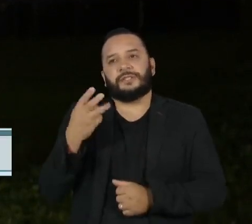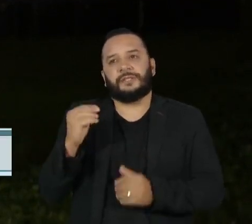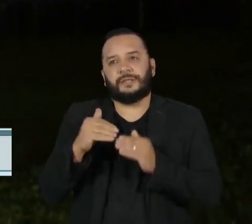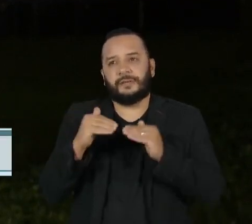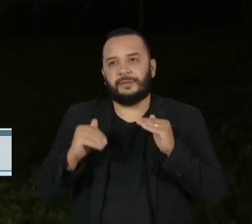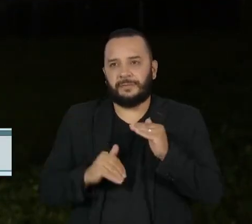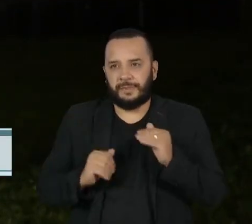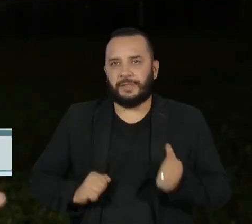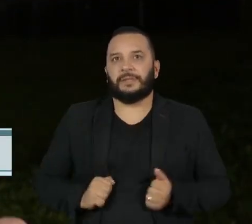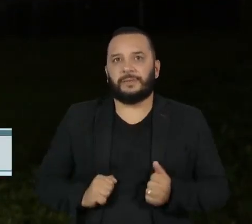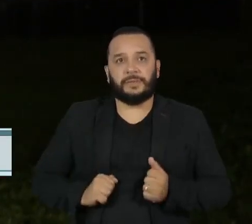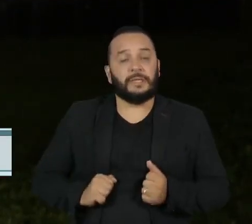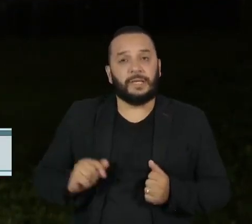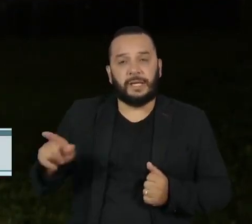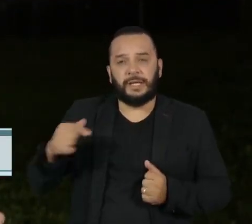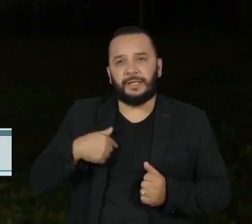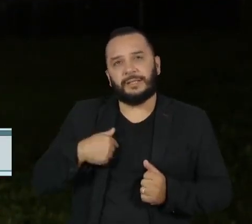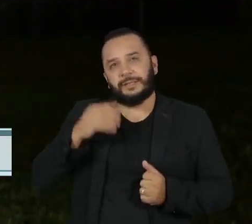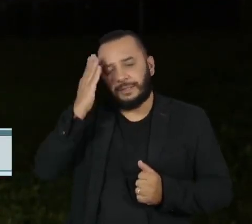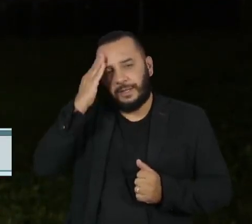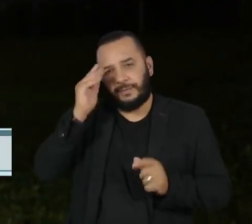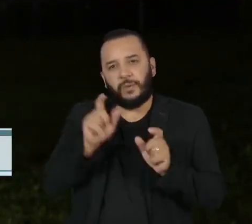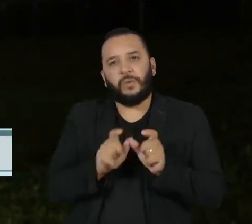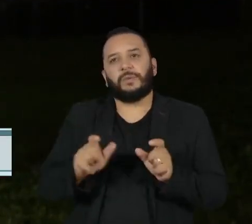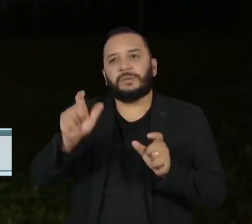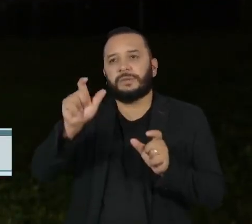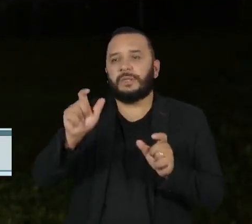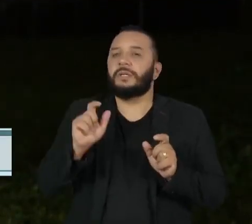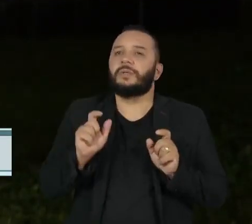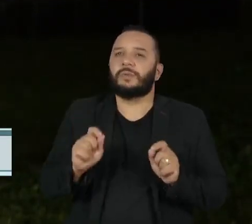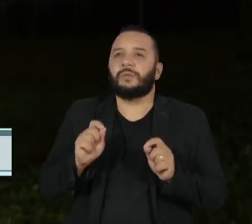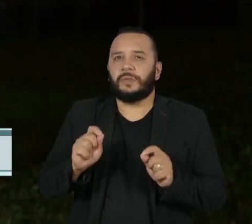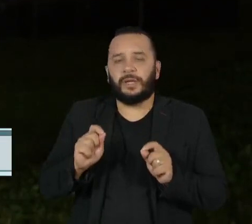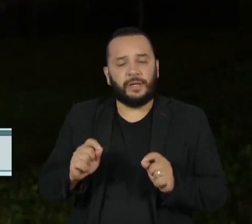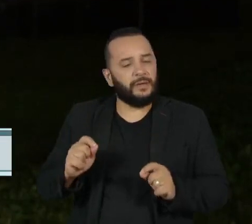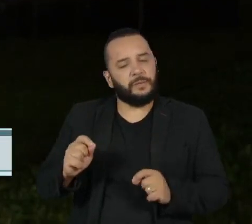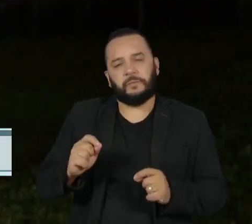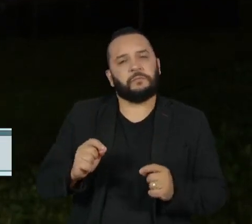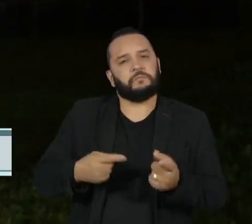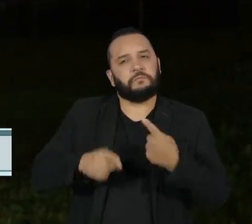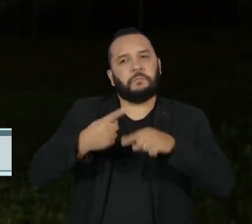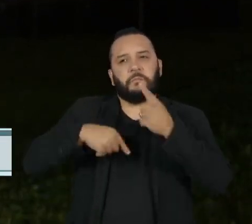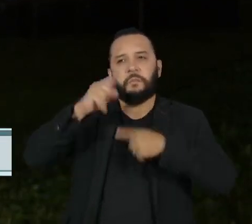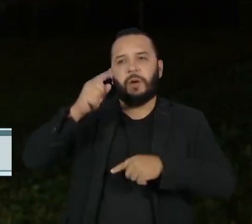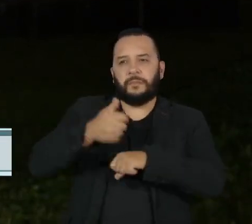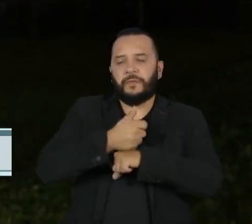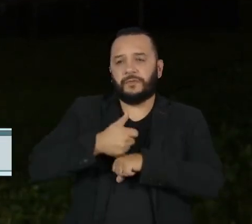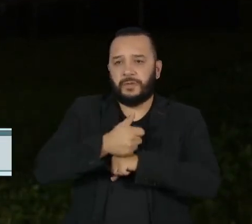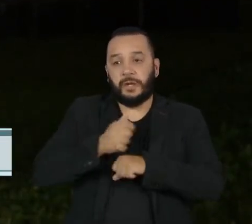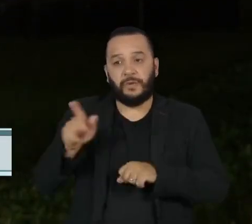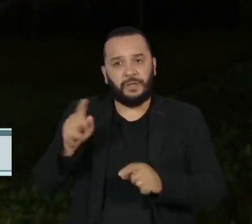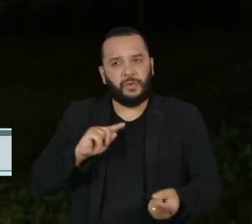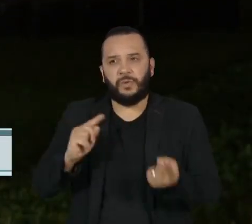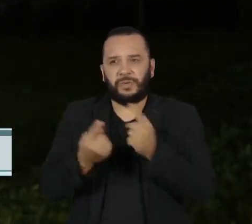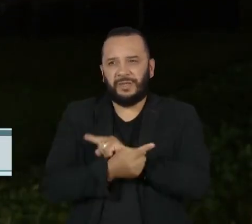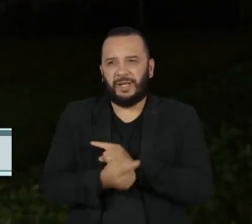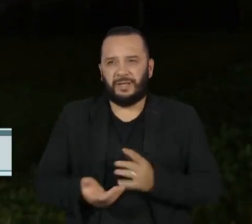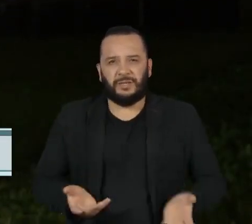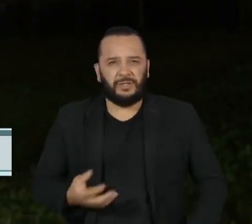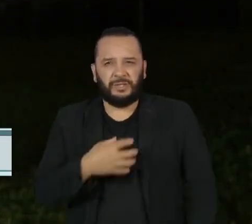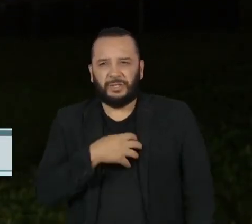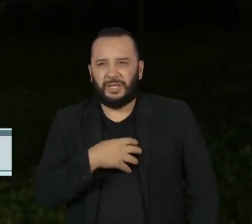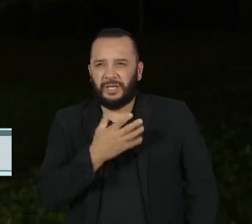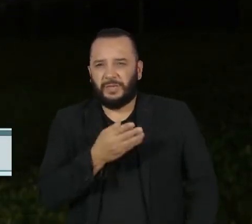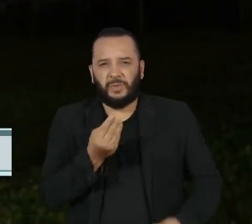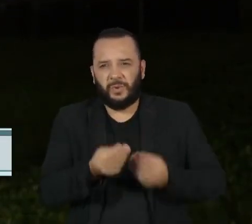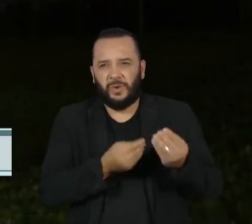eles estão redefinindo o significado de sucesso profissional ao contrário do que seus pais fizeram eles questionam a forma como